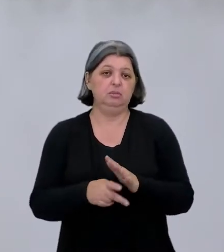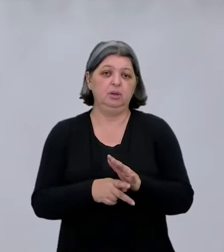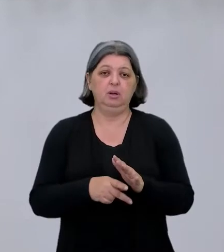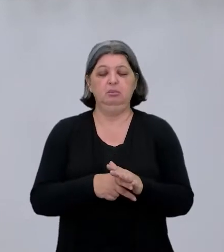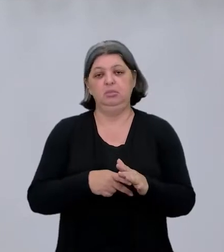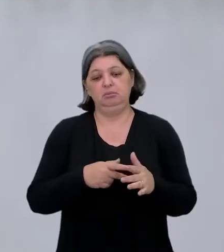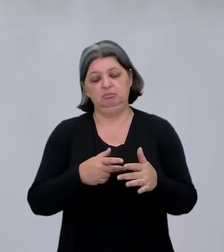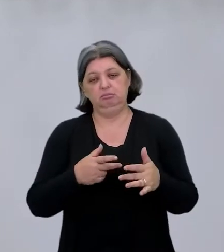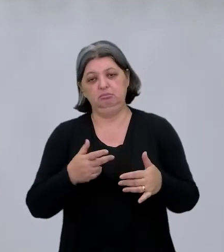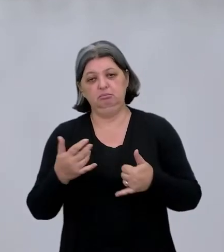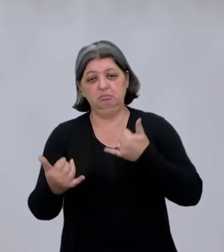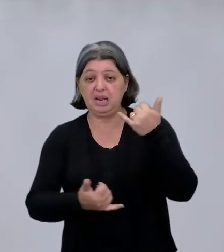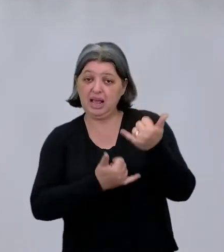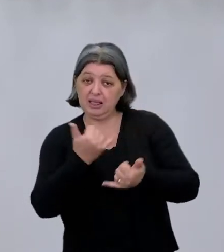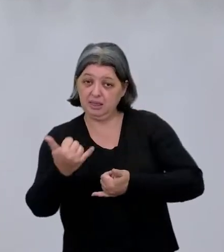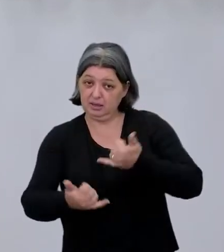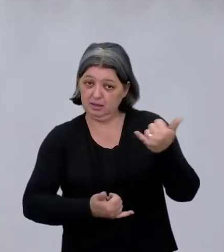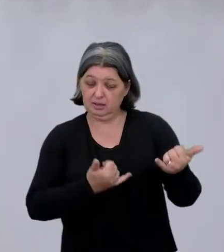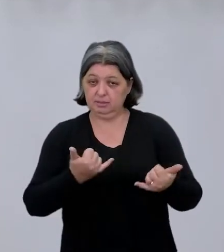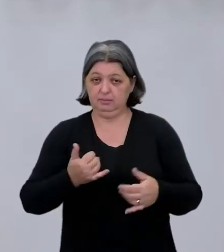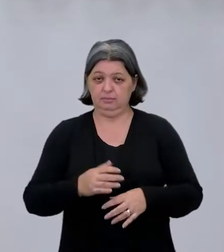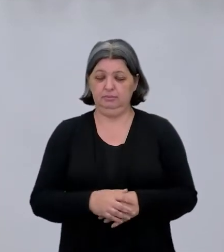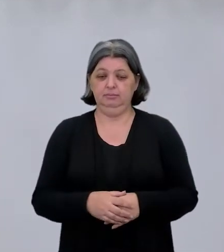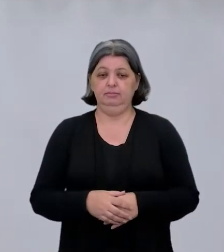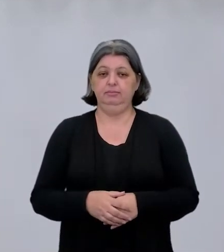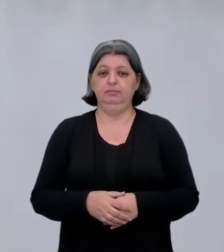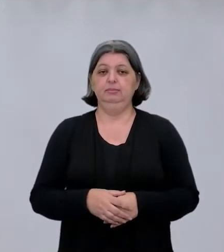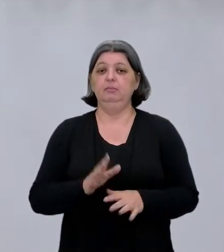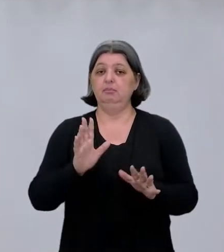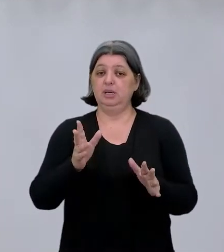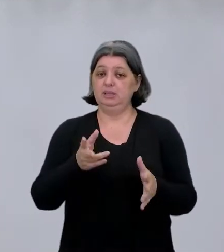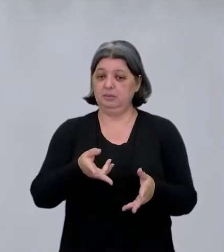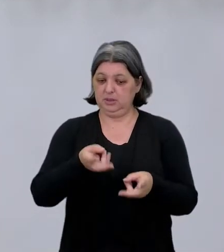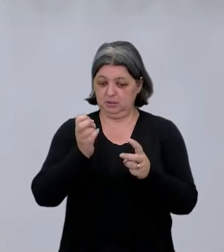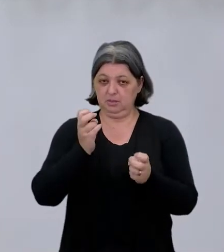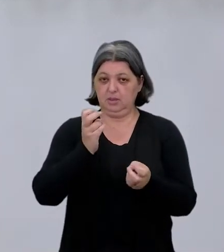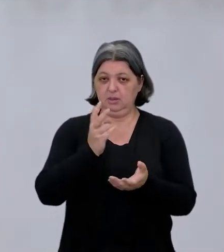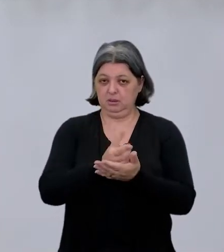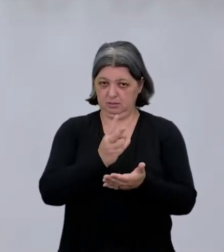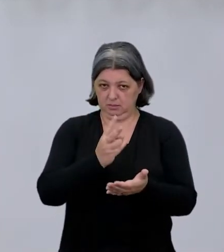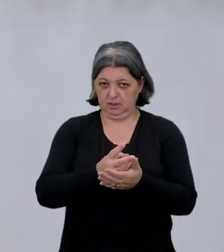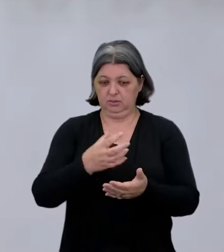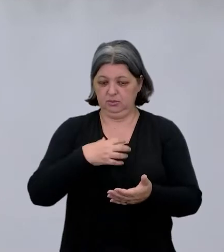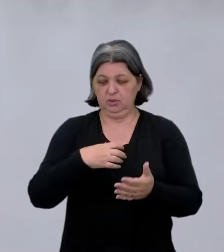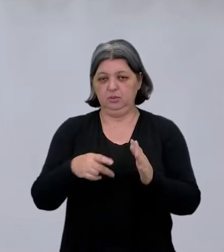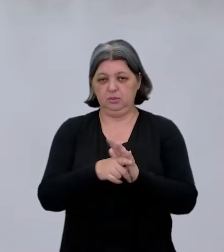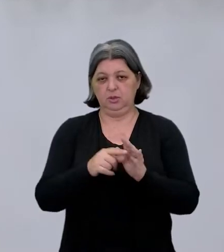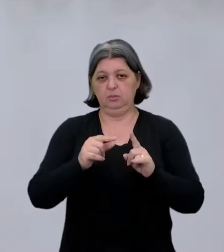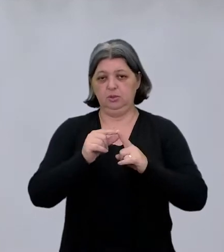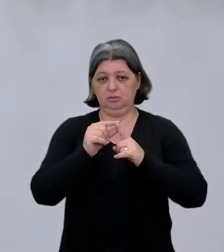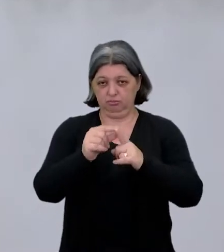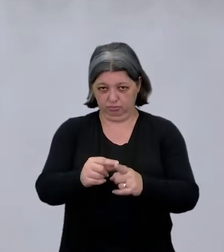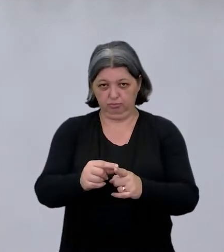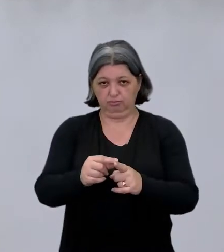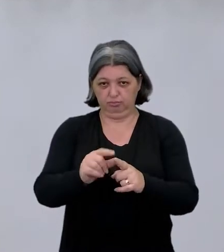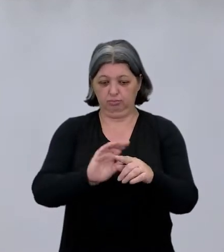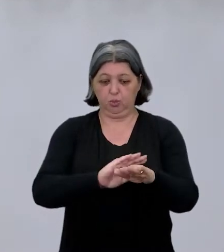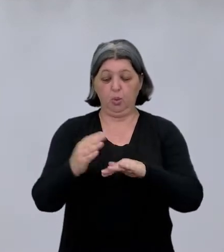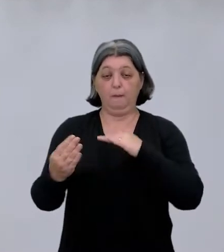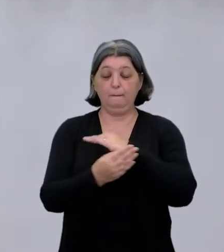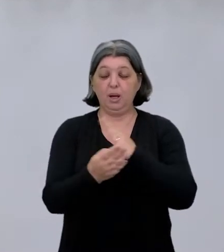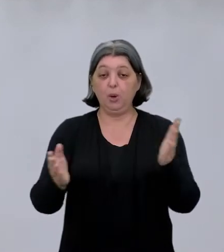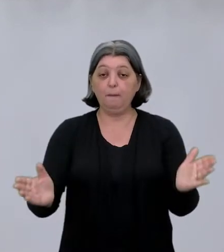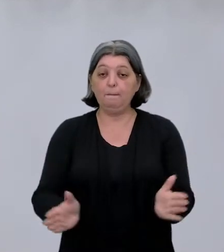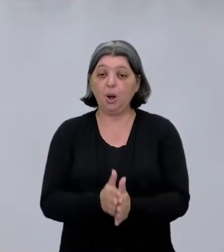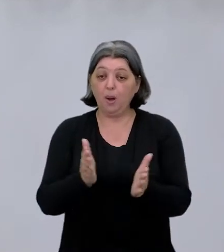molecagem. Muitas vezes, quando você vê esse mesmo comportamento acontecendo num bairro periférico, né, dentro de um bairro pobre, você